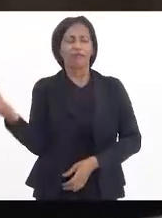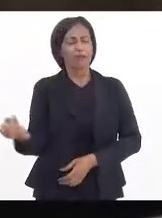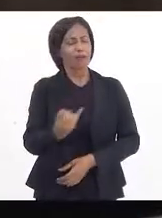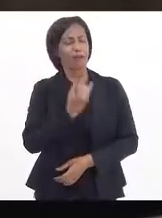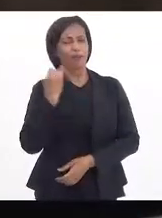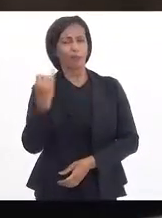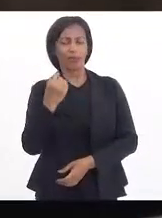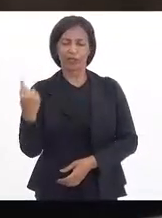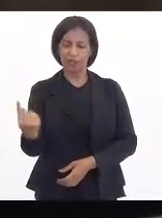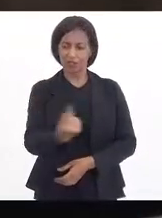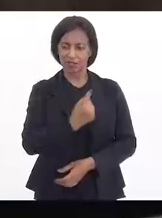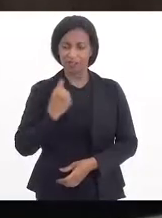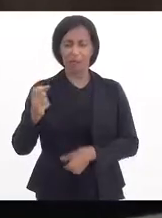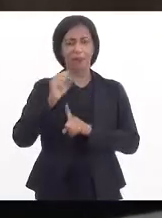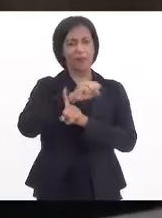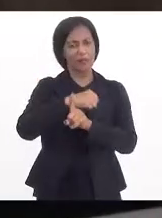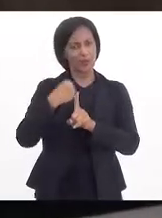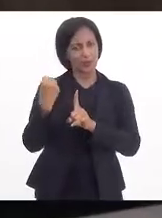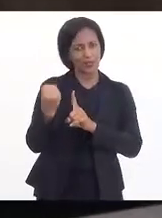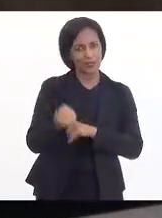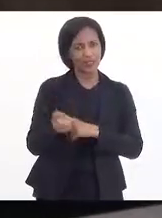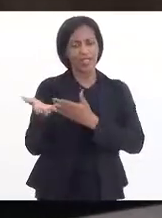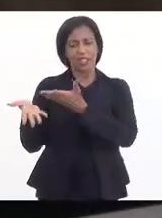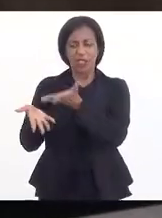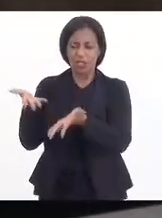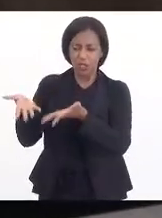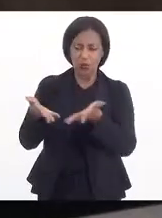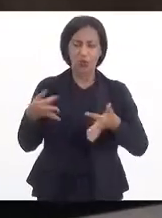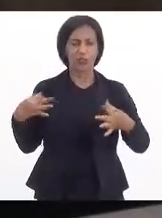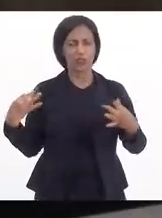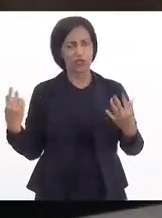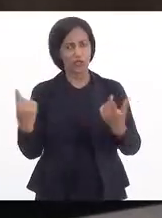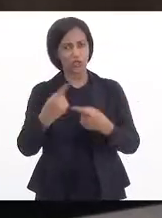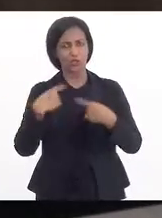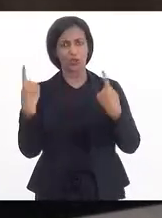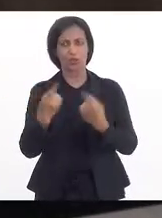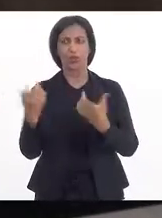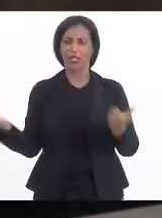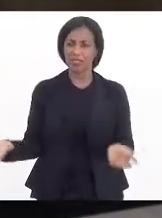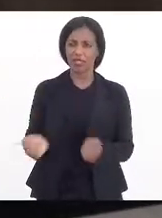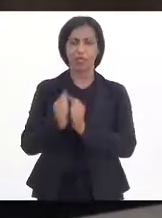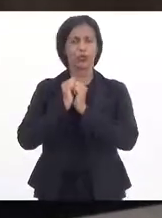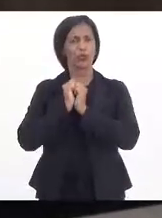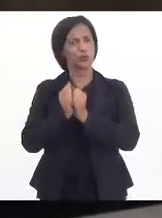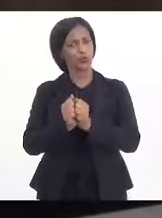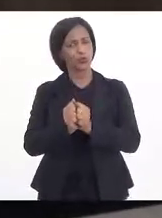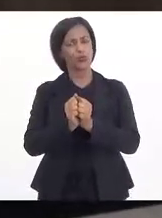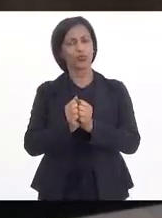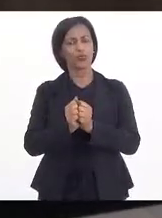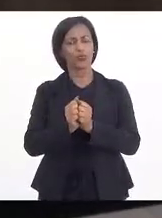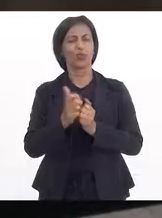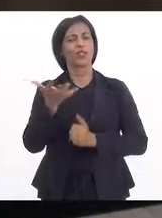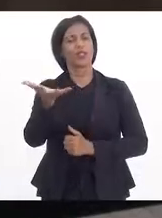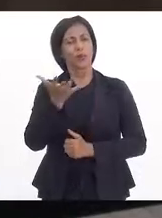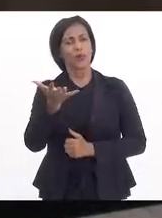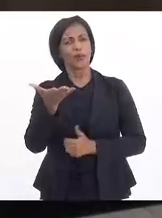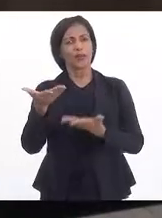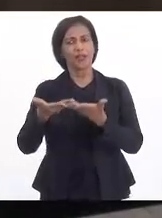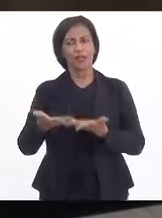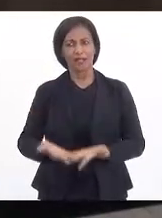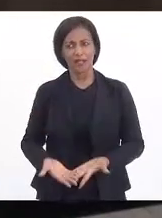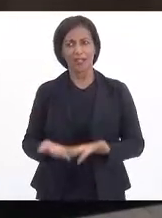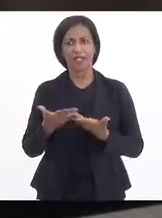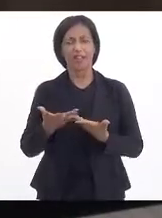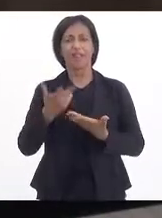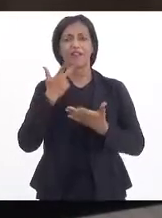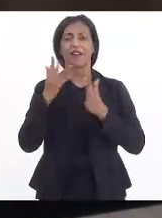importante para nós para a sociedade que é quem cuida de nós é que está conosco Então eu queria aqui é